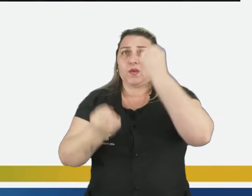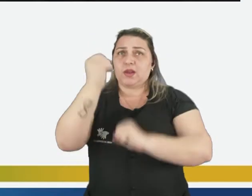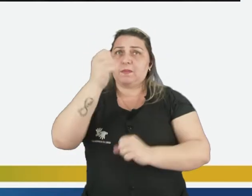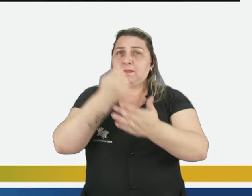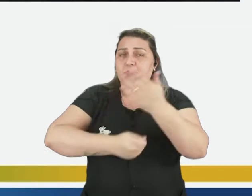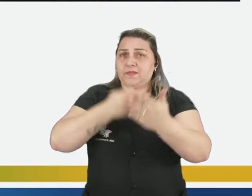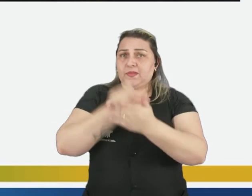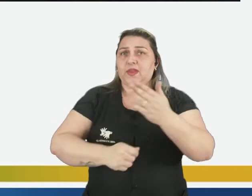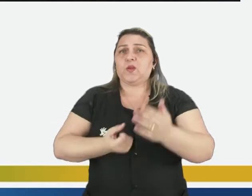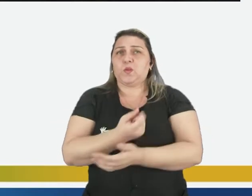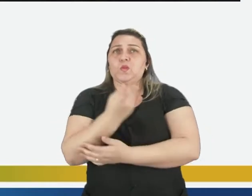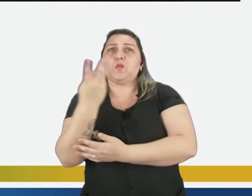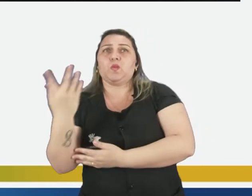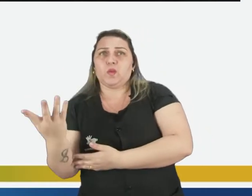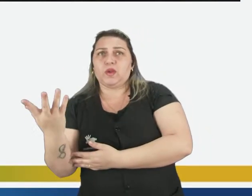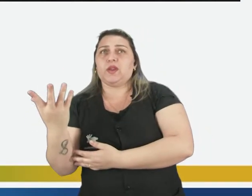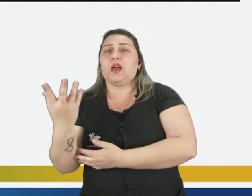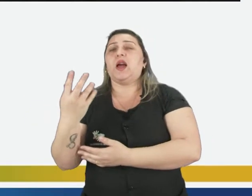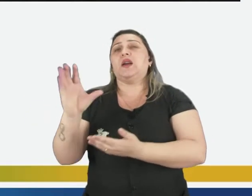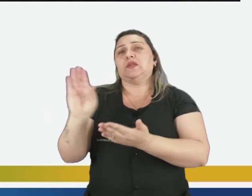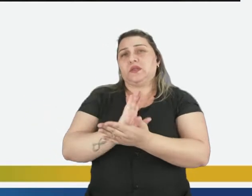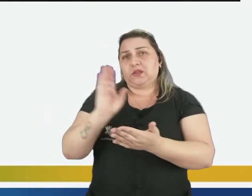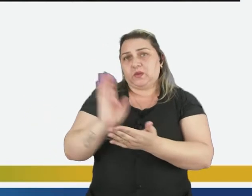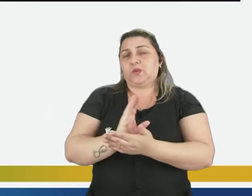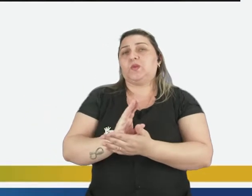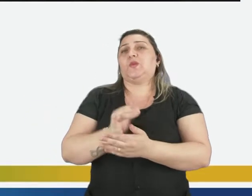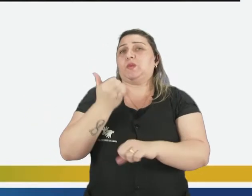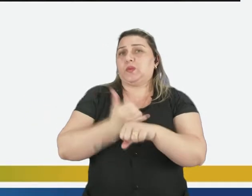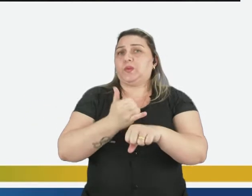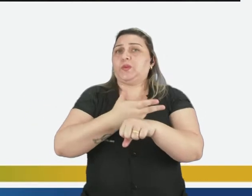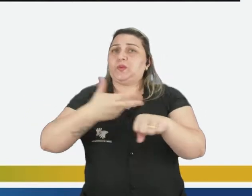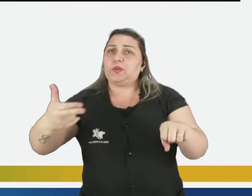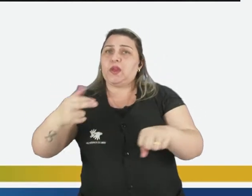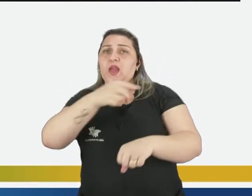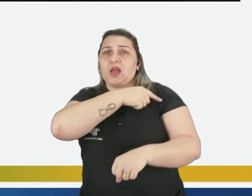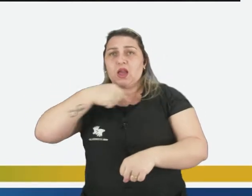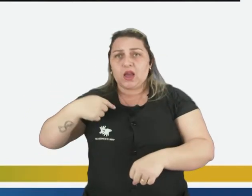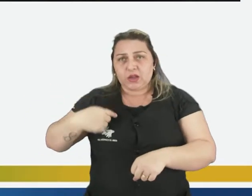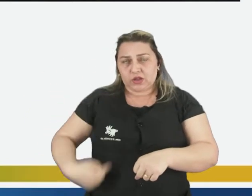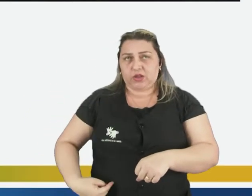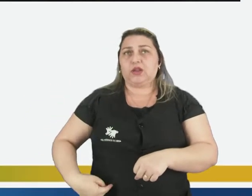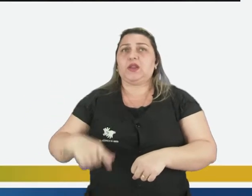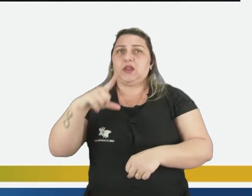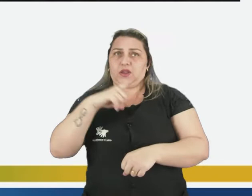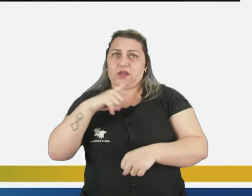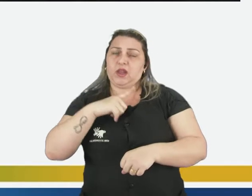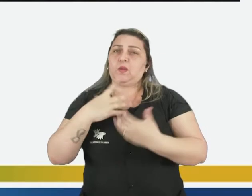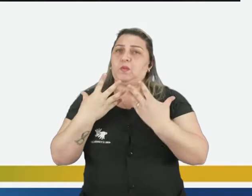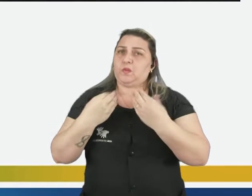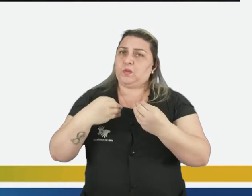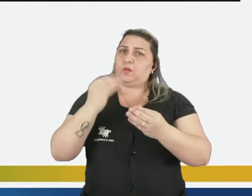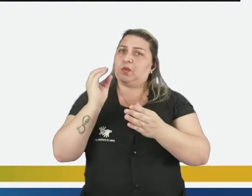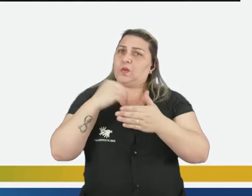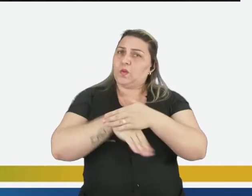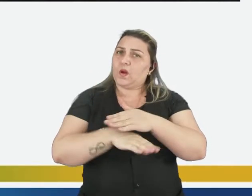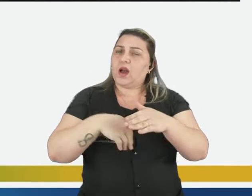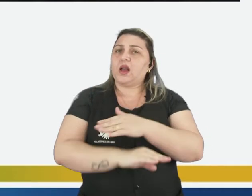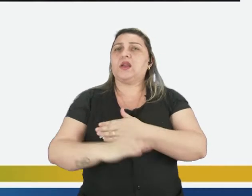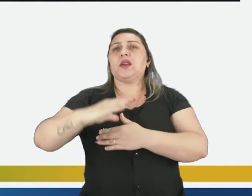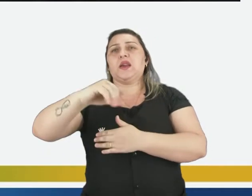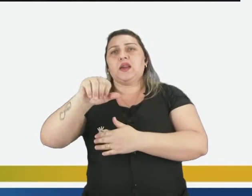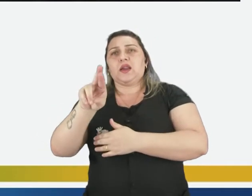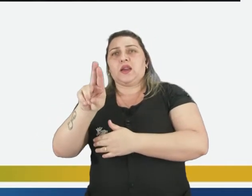industrialização exige grande quantidade de recursos minerais. E a China, por sua vez, possui muitas reservas de carvão,